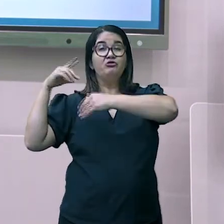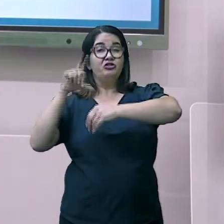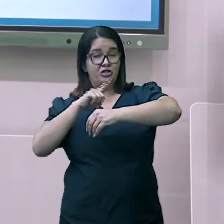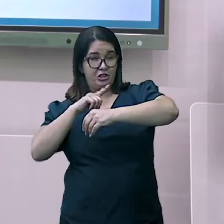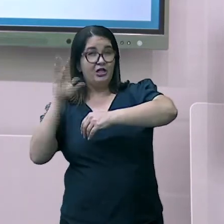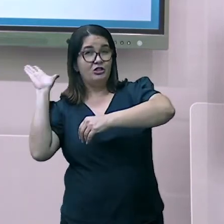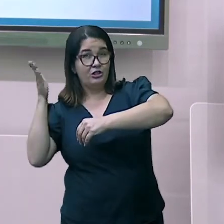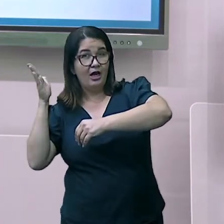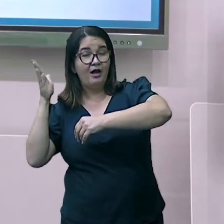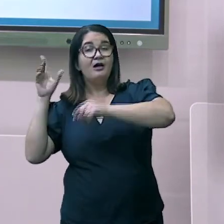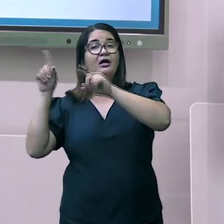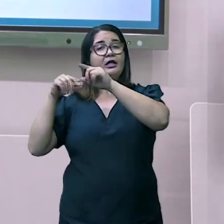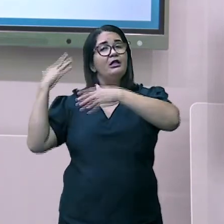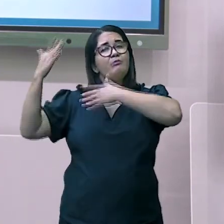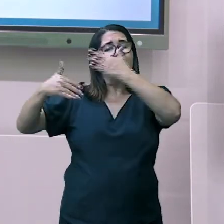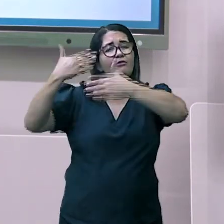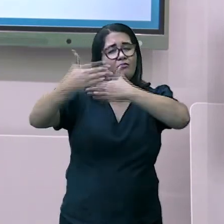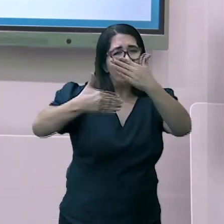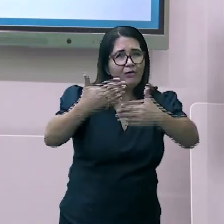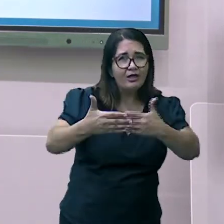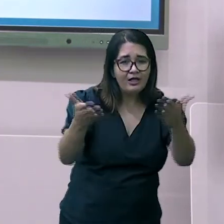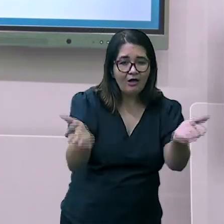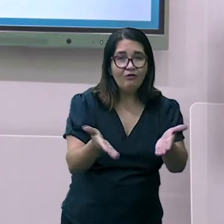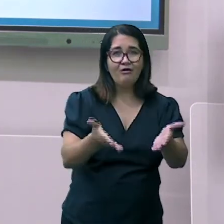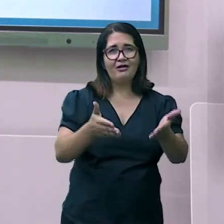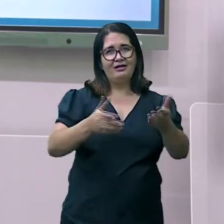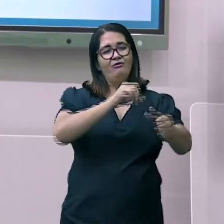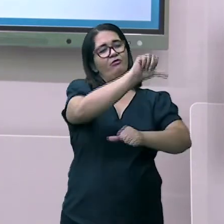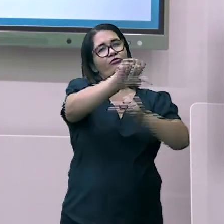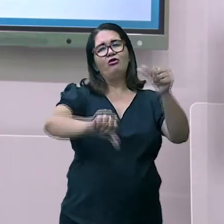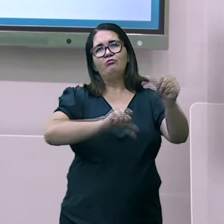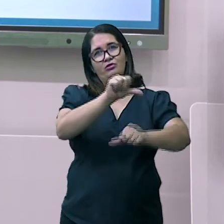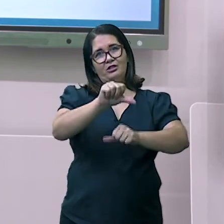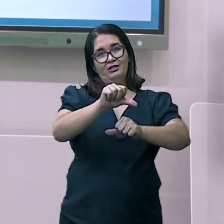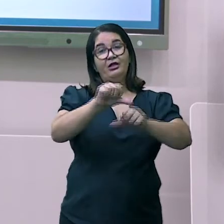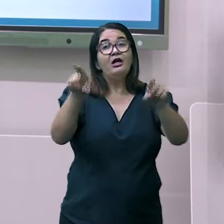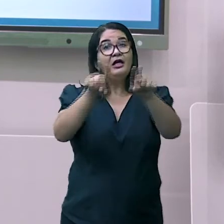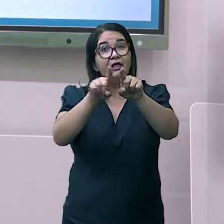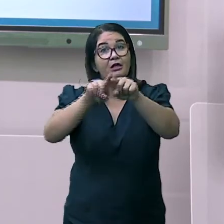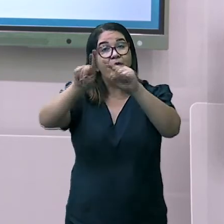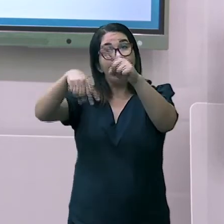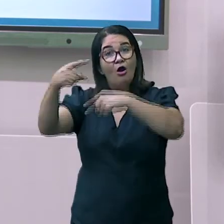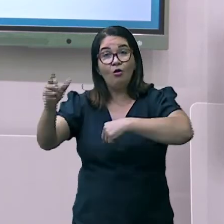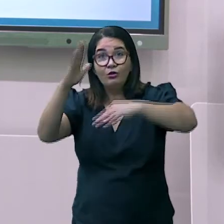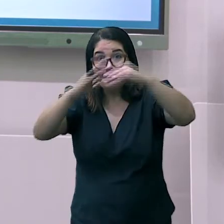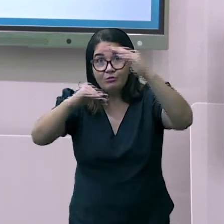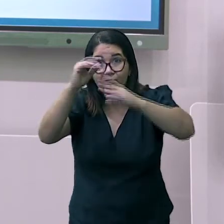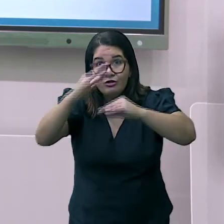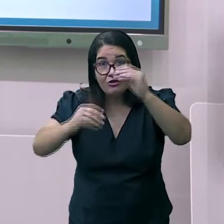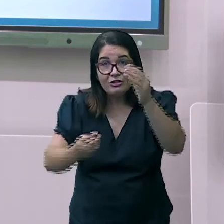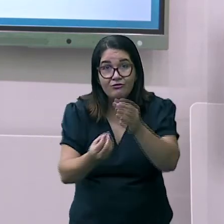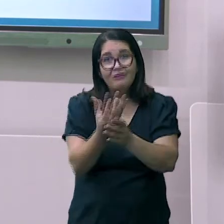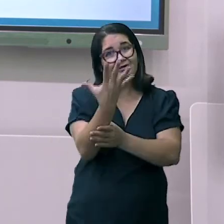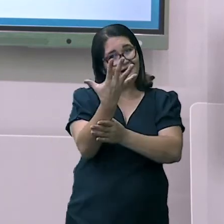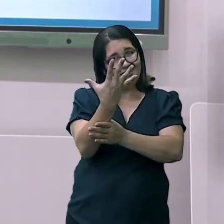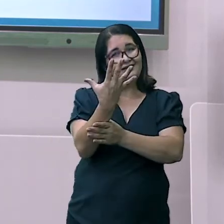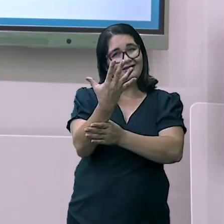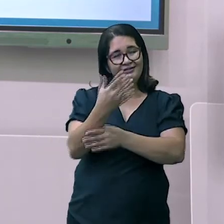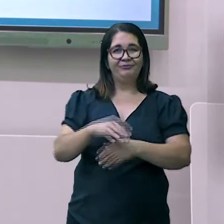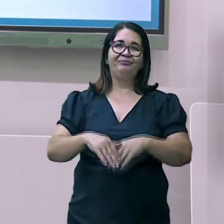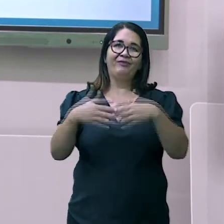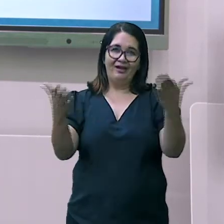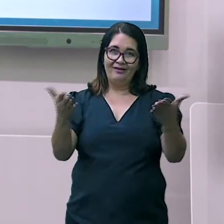vocês. Agora que já conhecemos um pouco mais, já vimos a evolução, vamos juntos fazer a nossa atividade de